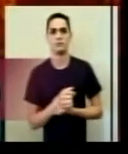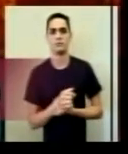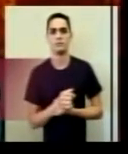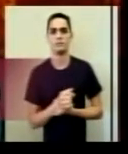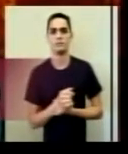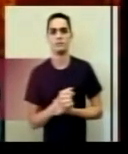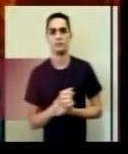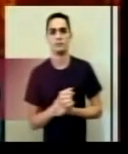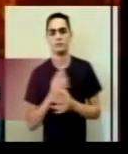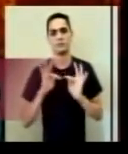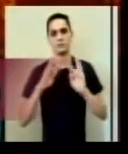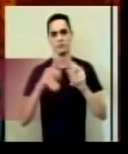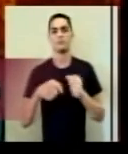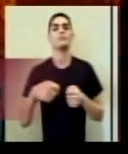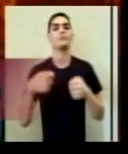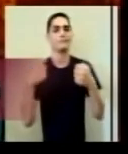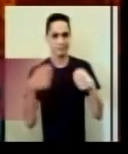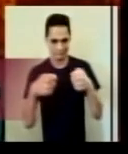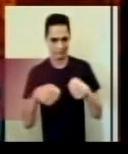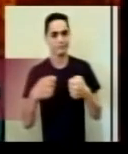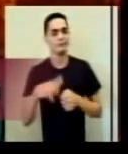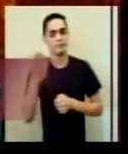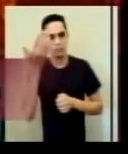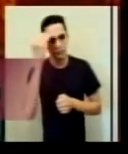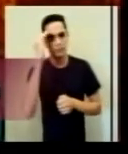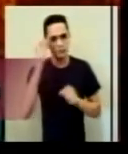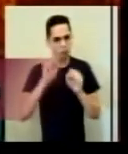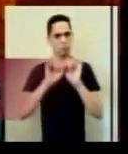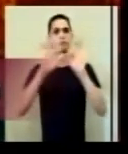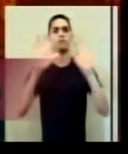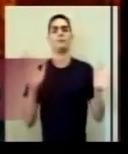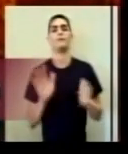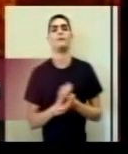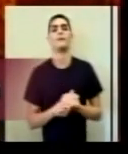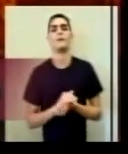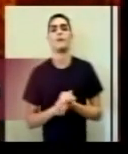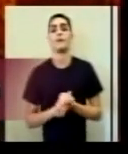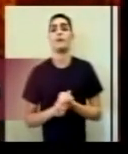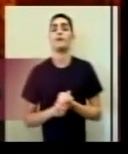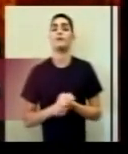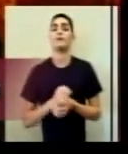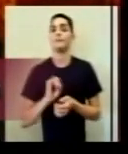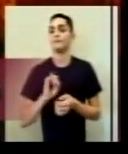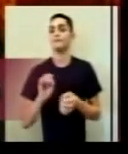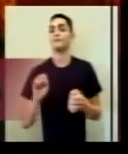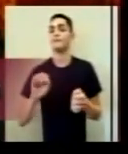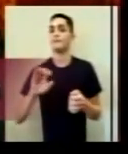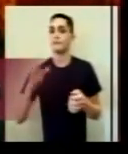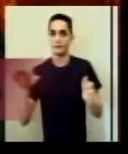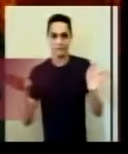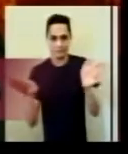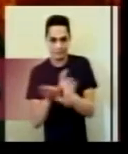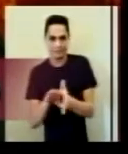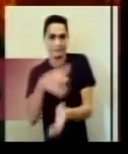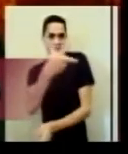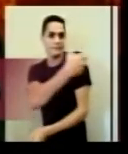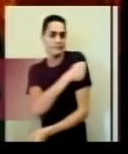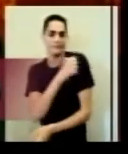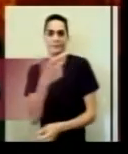médico, do ponto de vista da saúde. Existe uma coisa que todo mundo tem